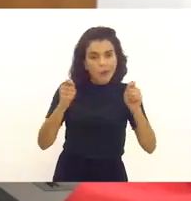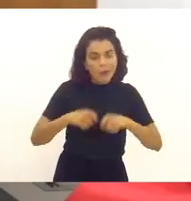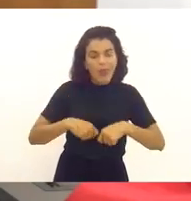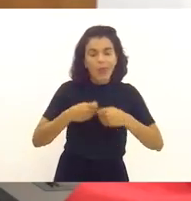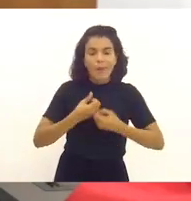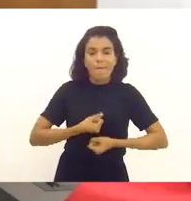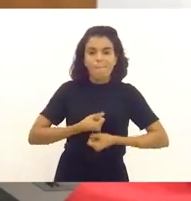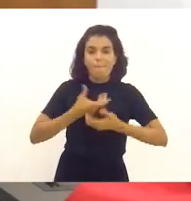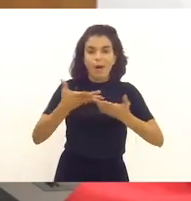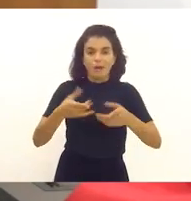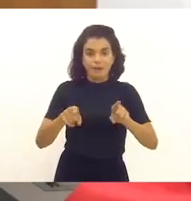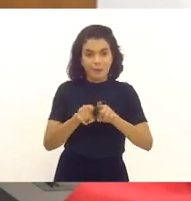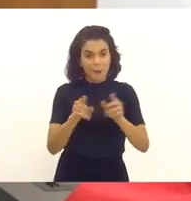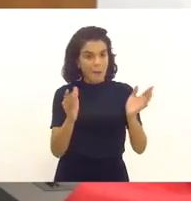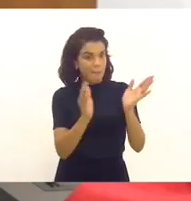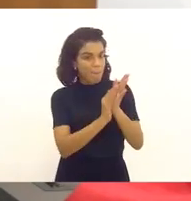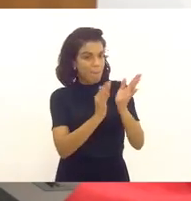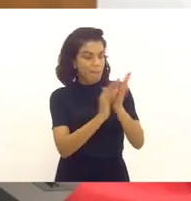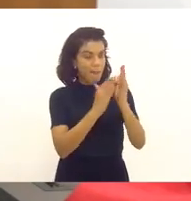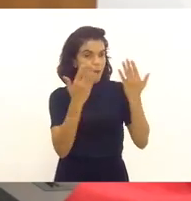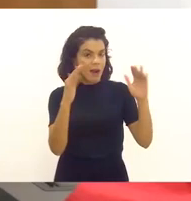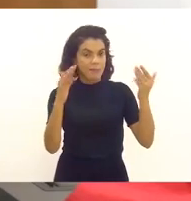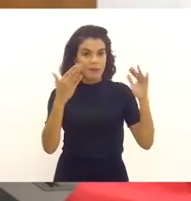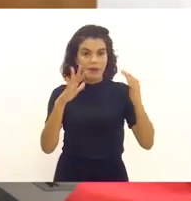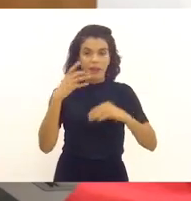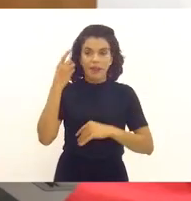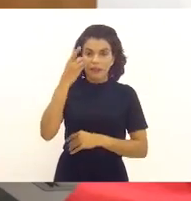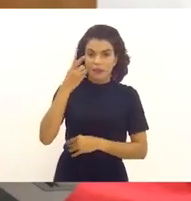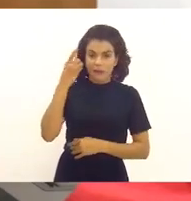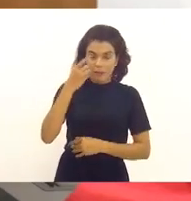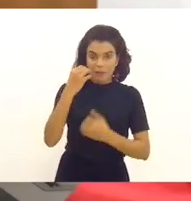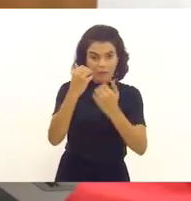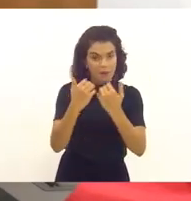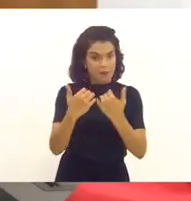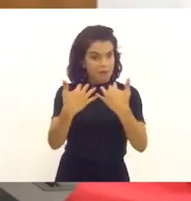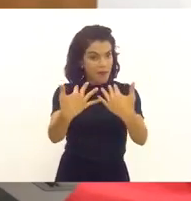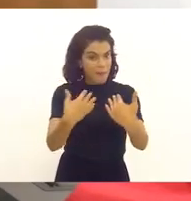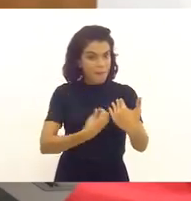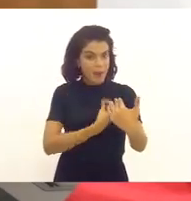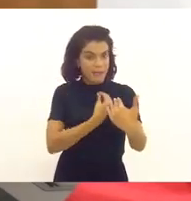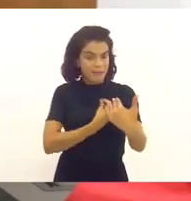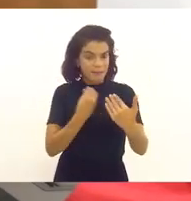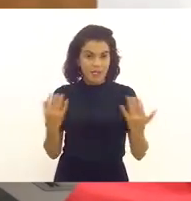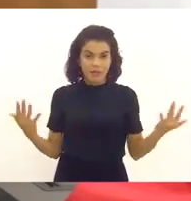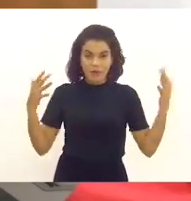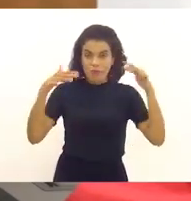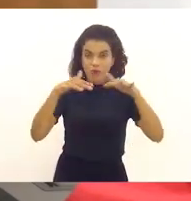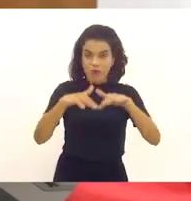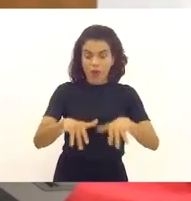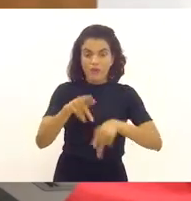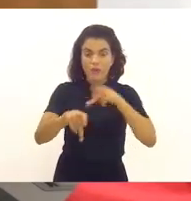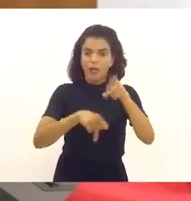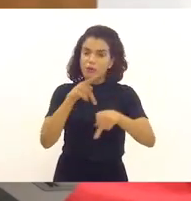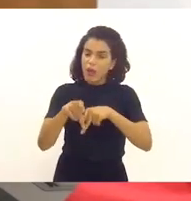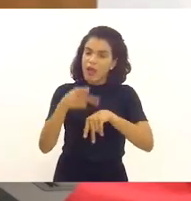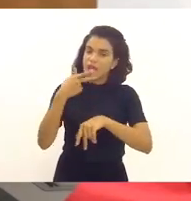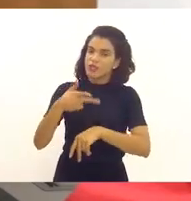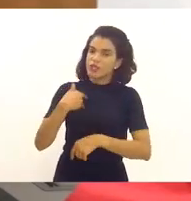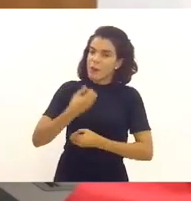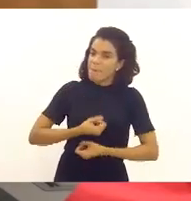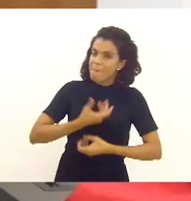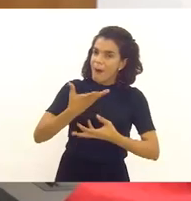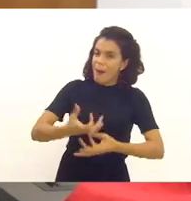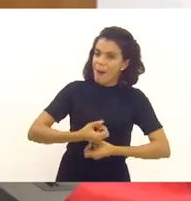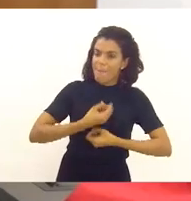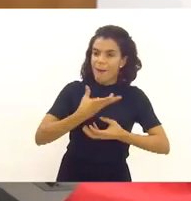parabenizar a nossa deputada por essa audiência pública por nos permitir falar o quanto nós podemos aprender